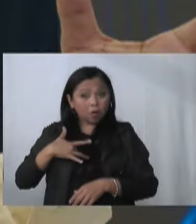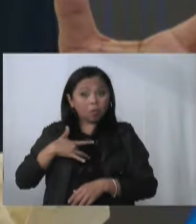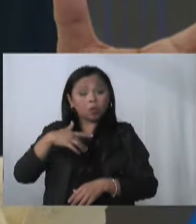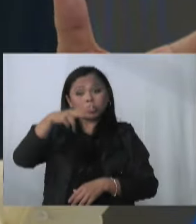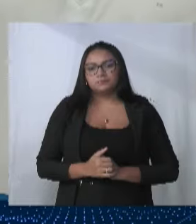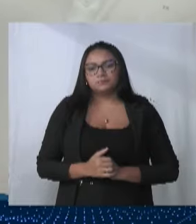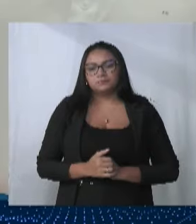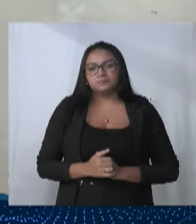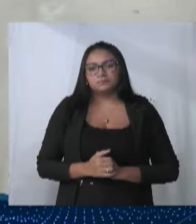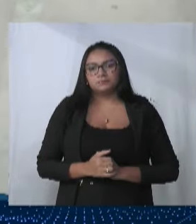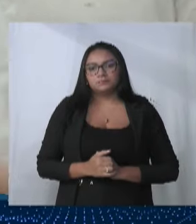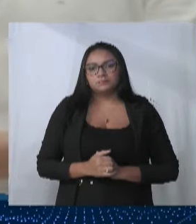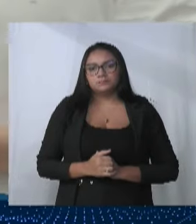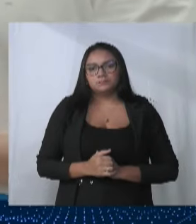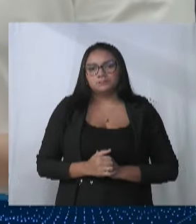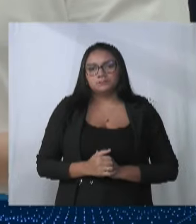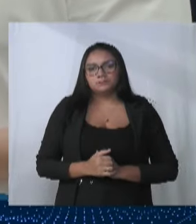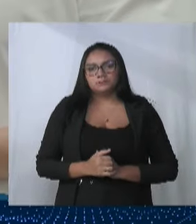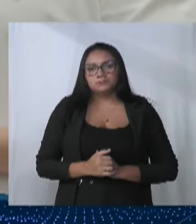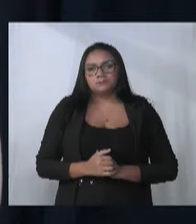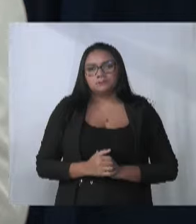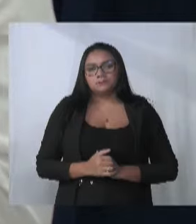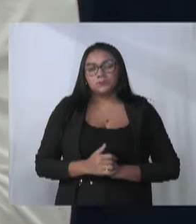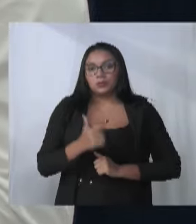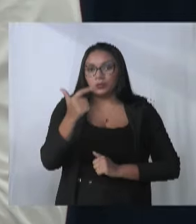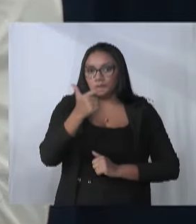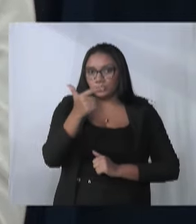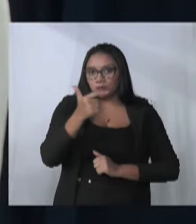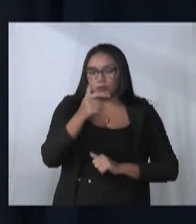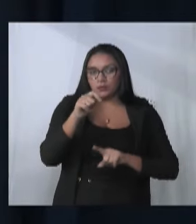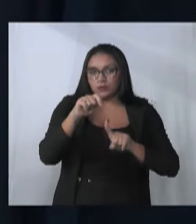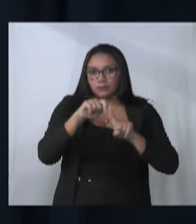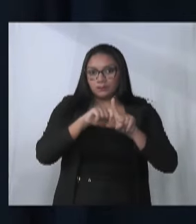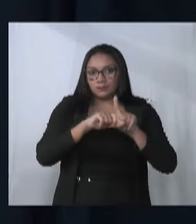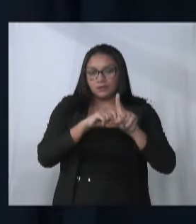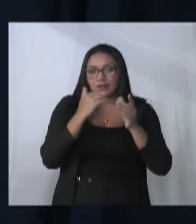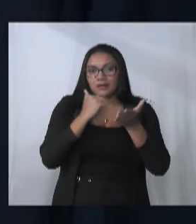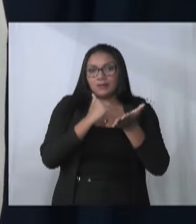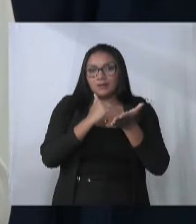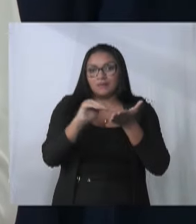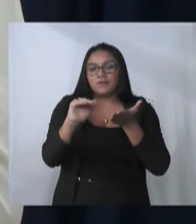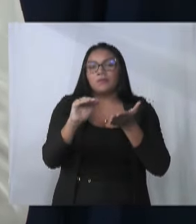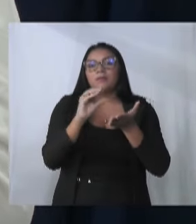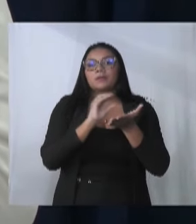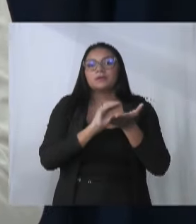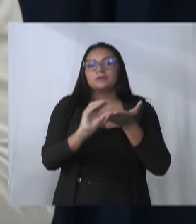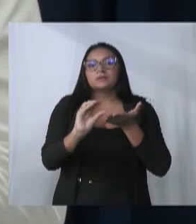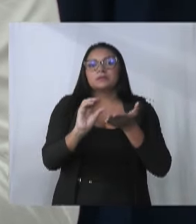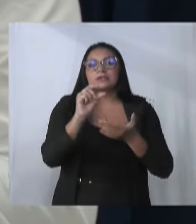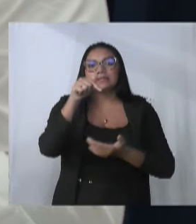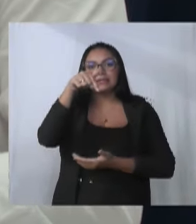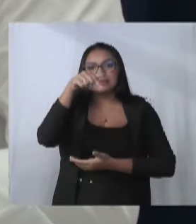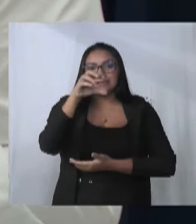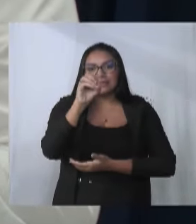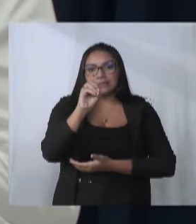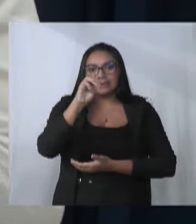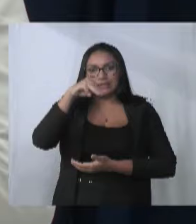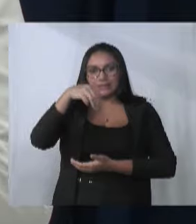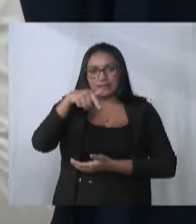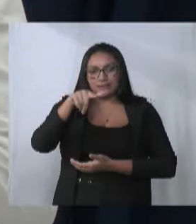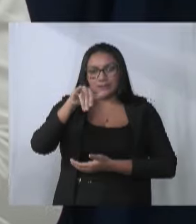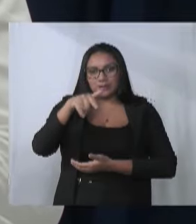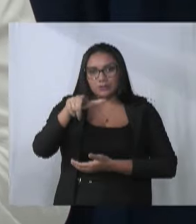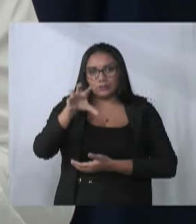só. No segundo mês da gestão do presidente Lula, ele mandou para o senhor 70 milhões de reais para começar as galerias do Torquato